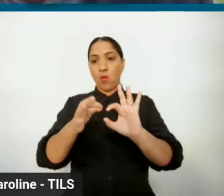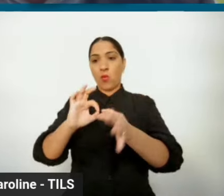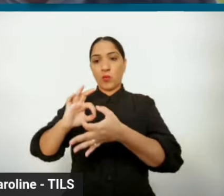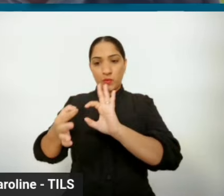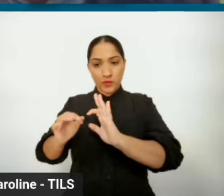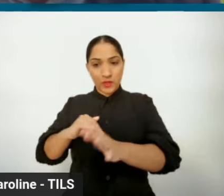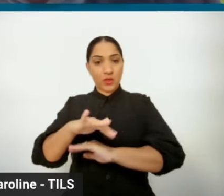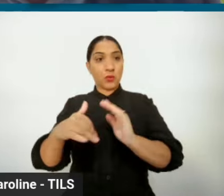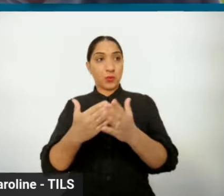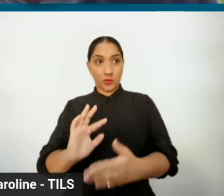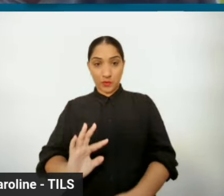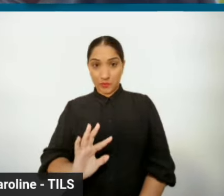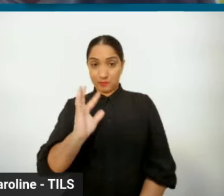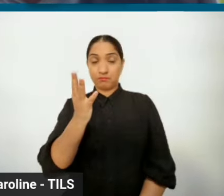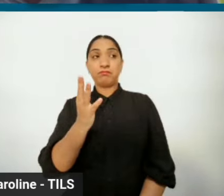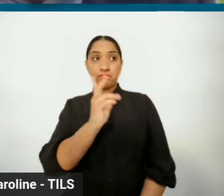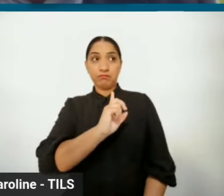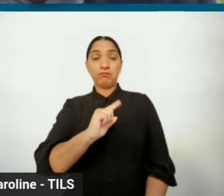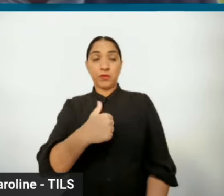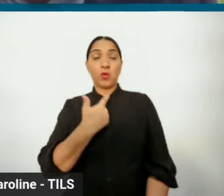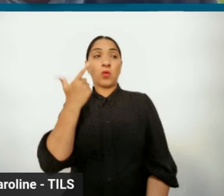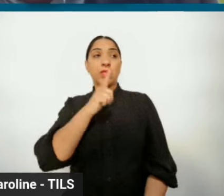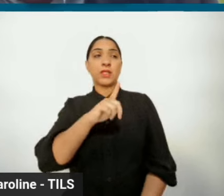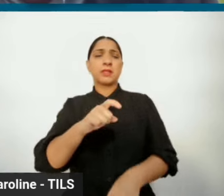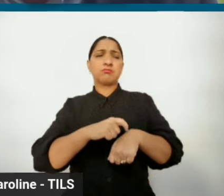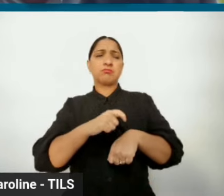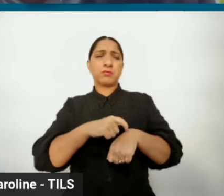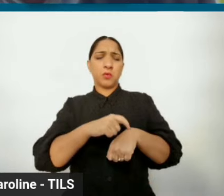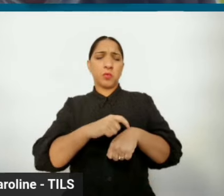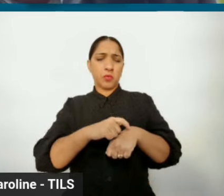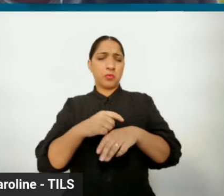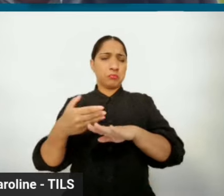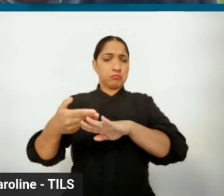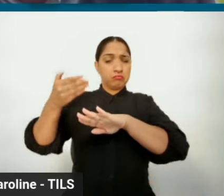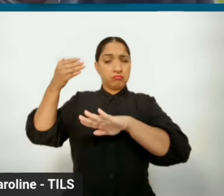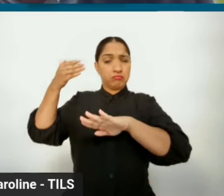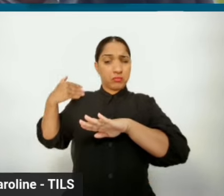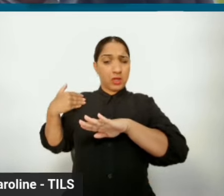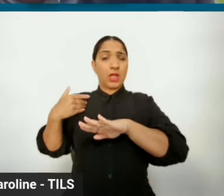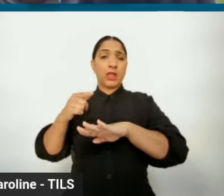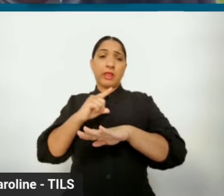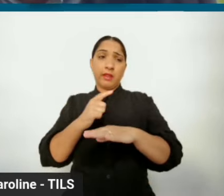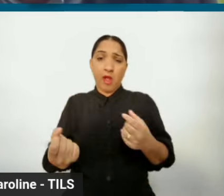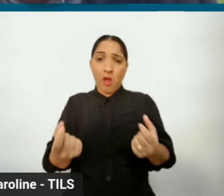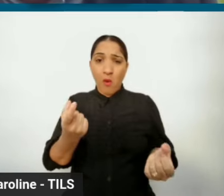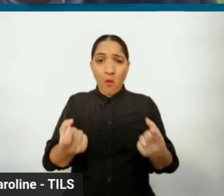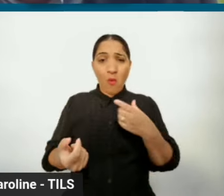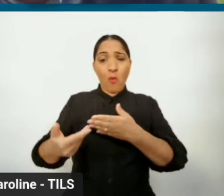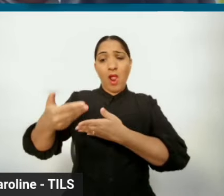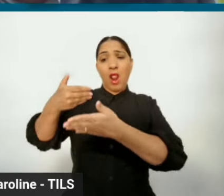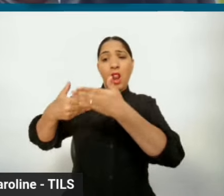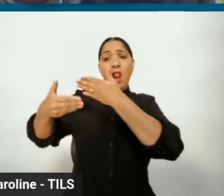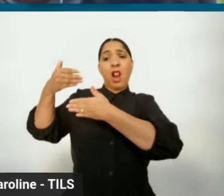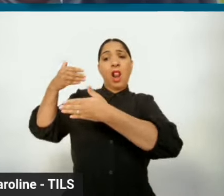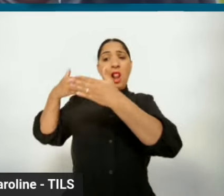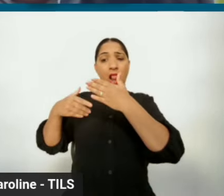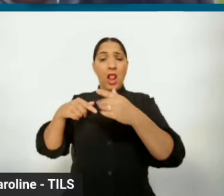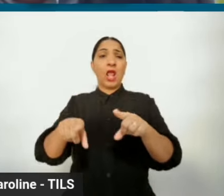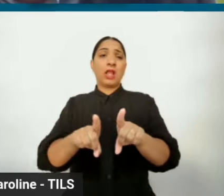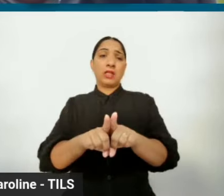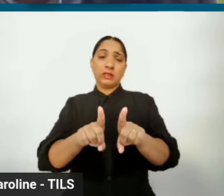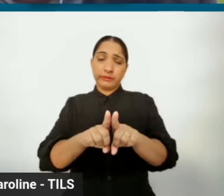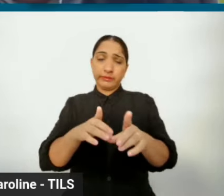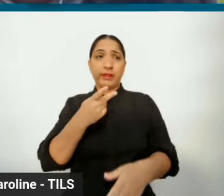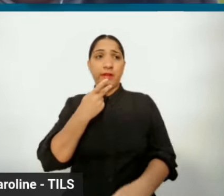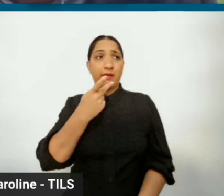situação. Nós tivemos, há pouco tempo atrás, retrocessos ou ameaças de retrocessos